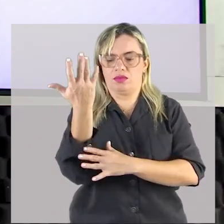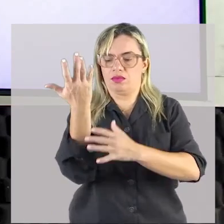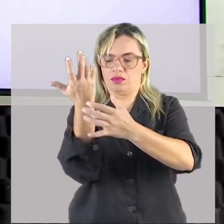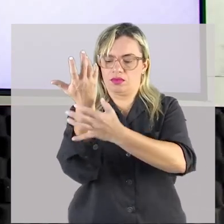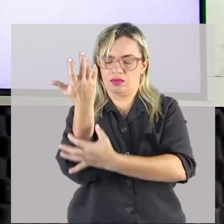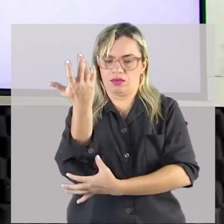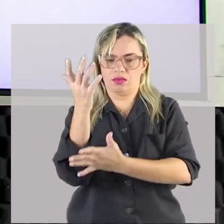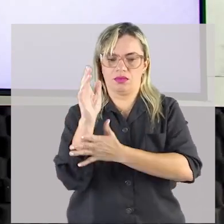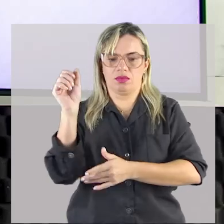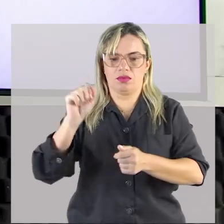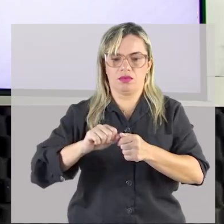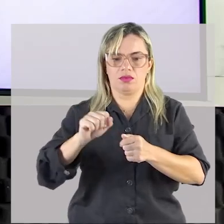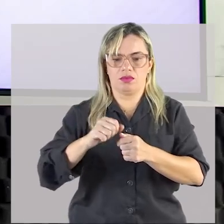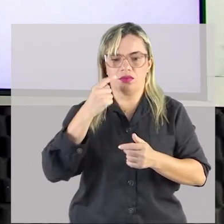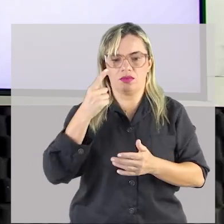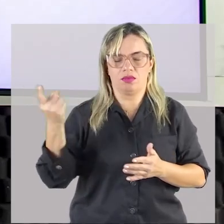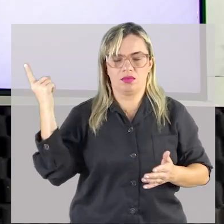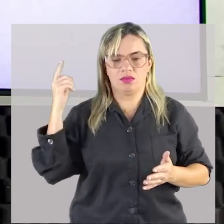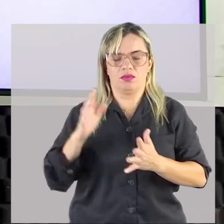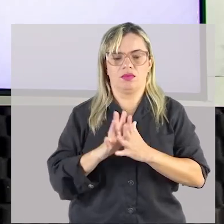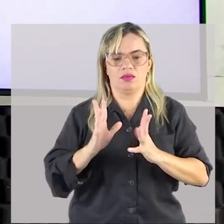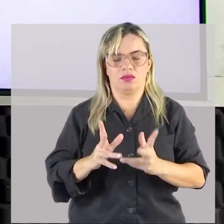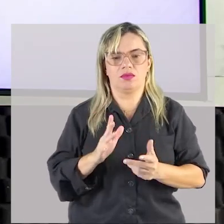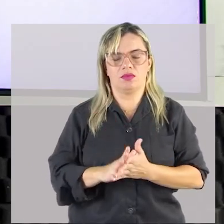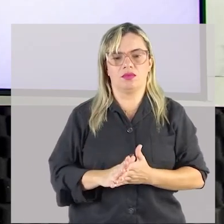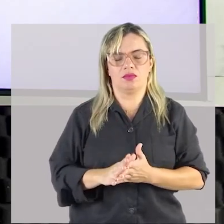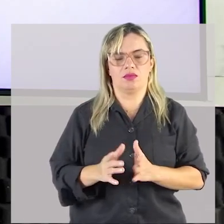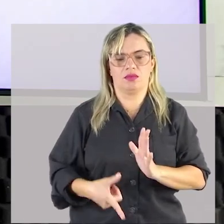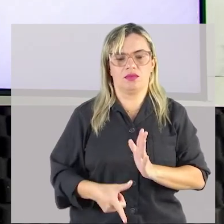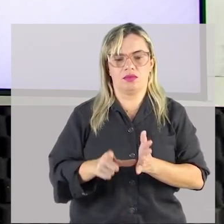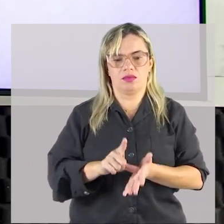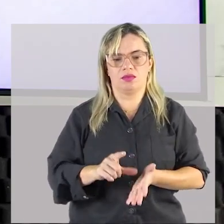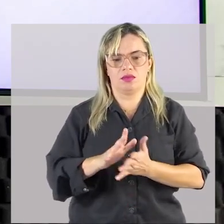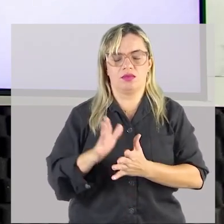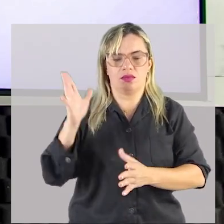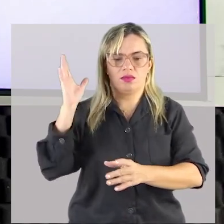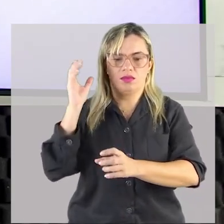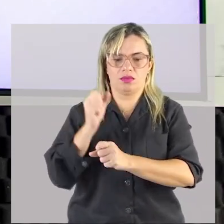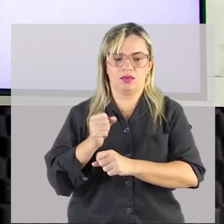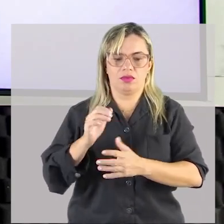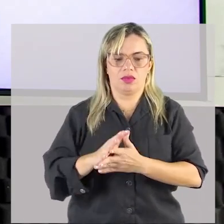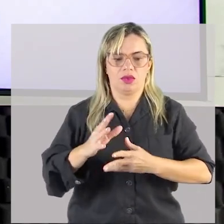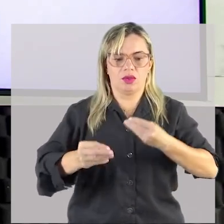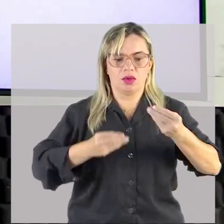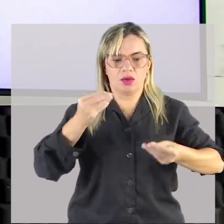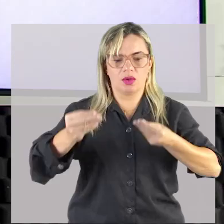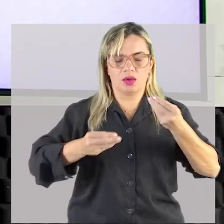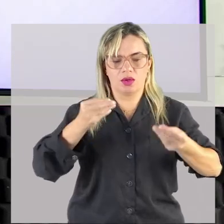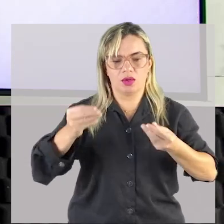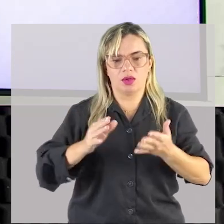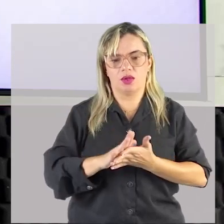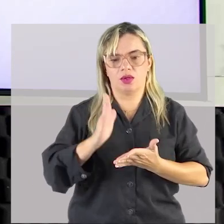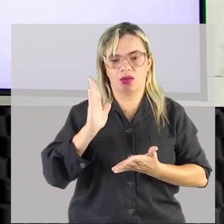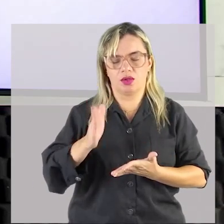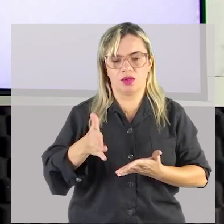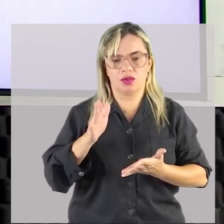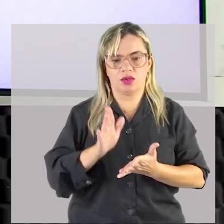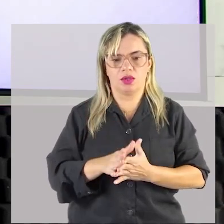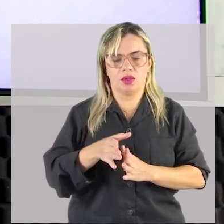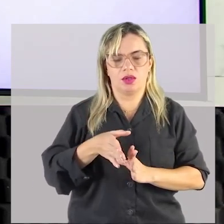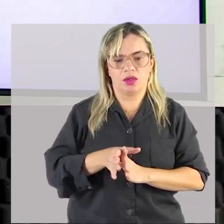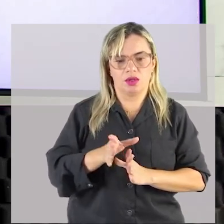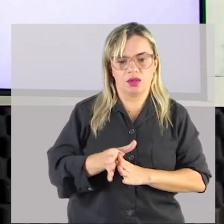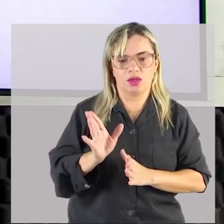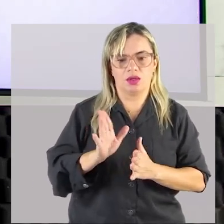tem o geotropismo, tem o fototropismo, que a gente viu numa questão anterior, é bom revisar, como eu já orientei, tá